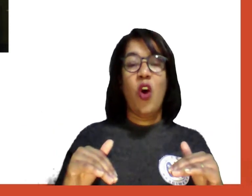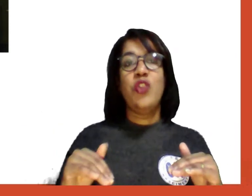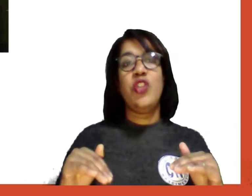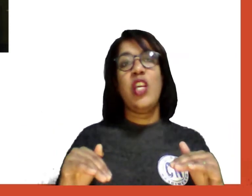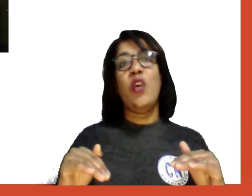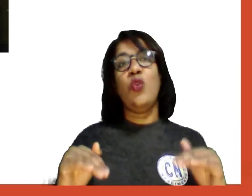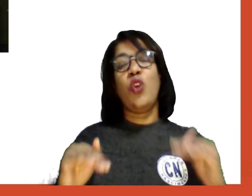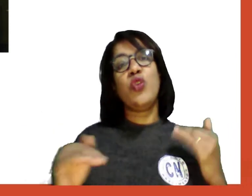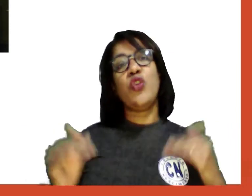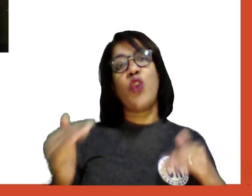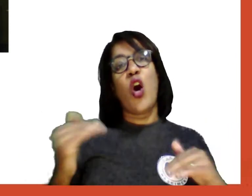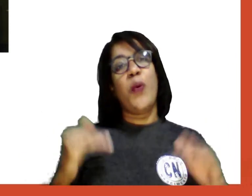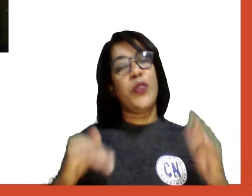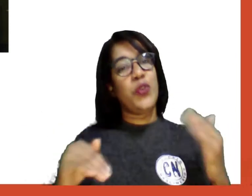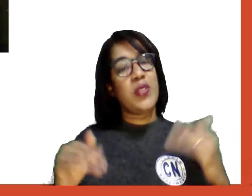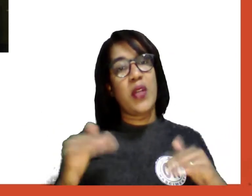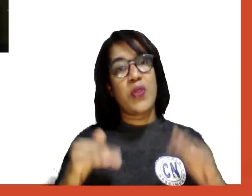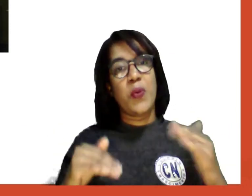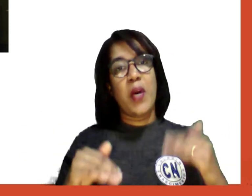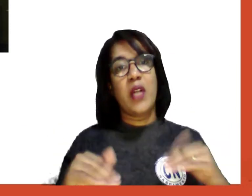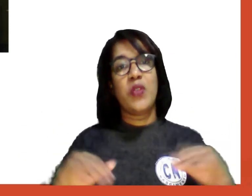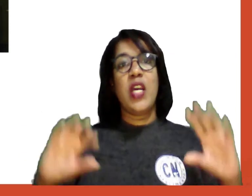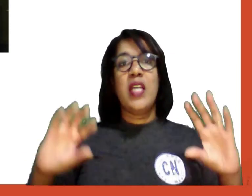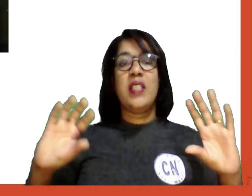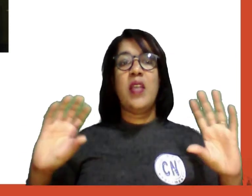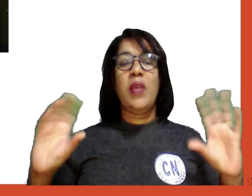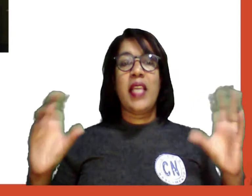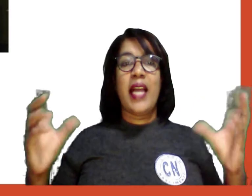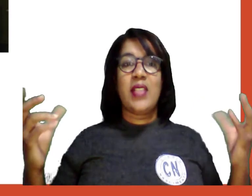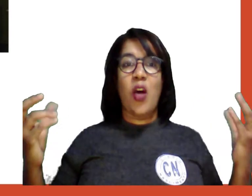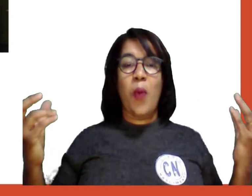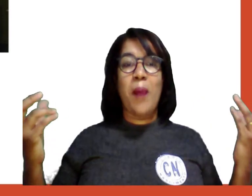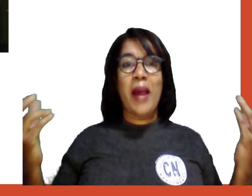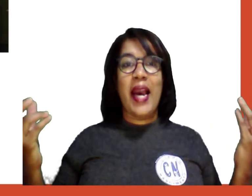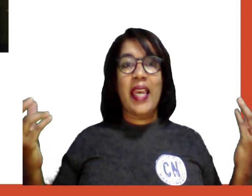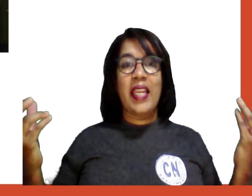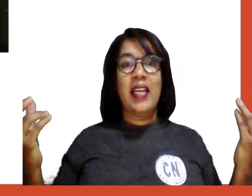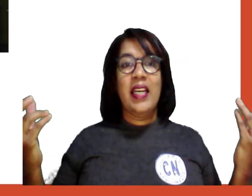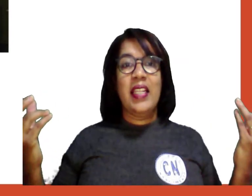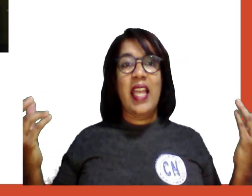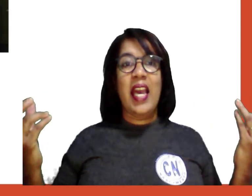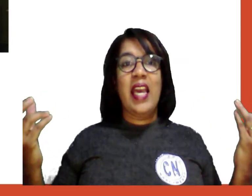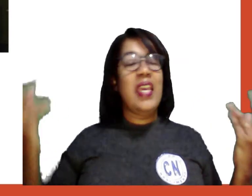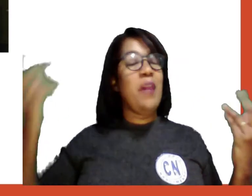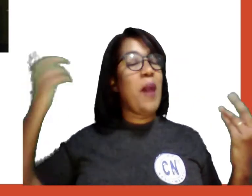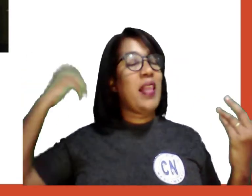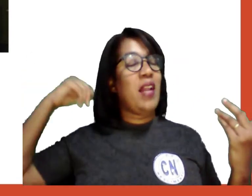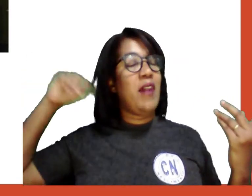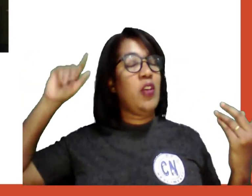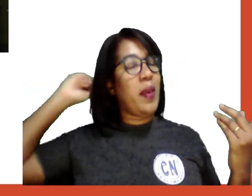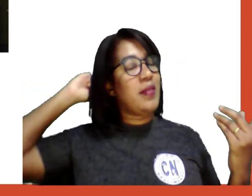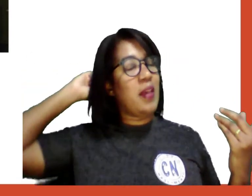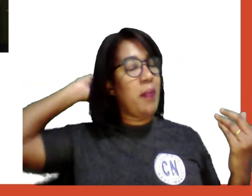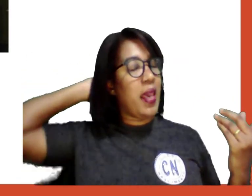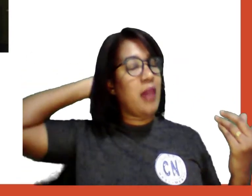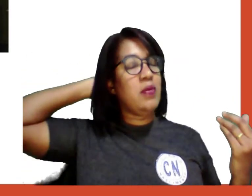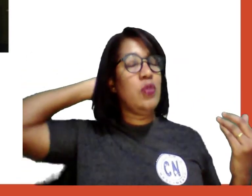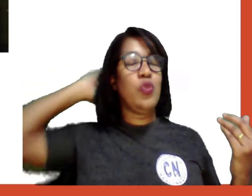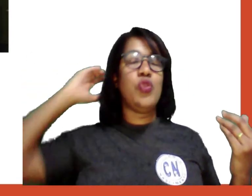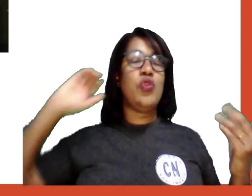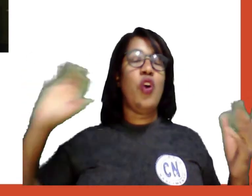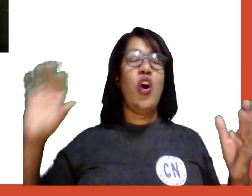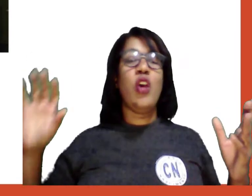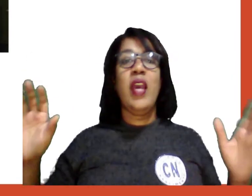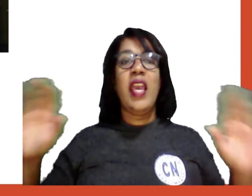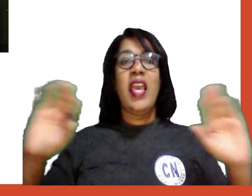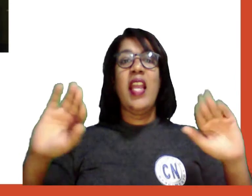realidade onde todos os corpos dos seres humanos são ligados a uma máquina, né? E através do